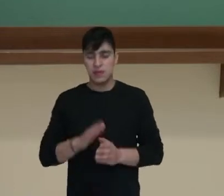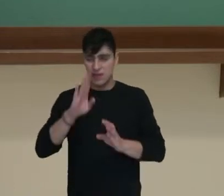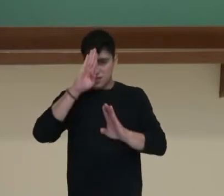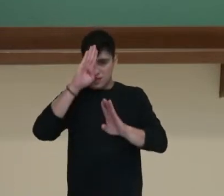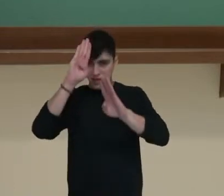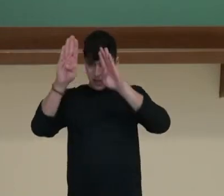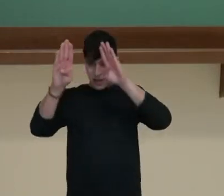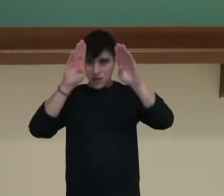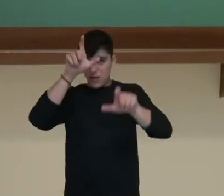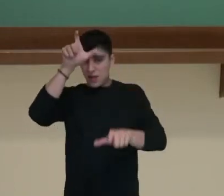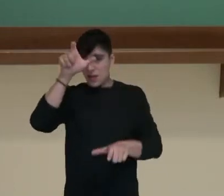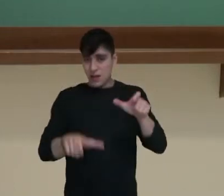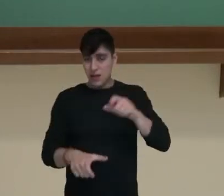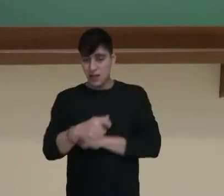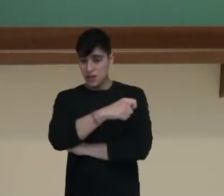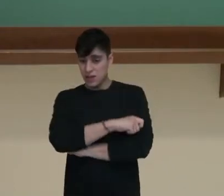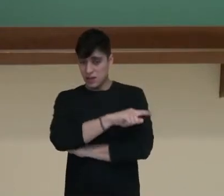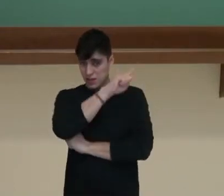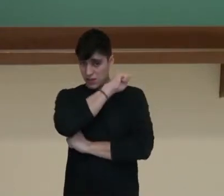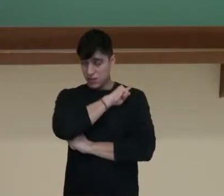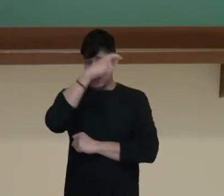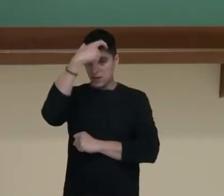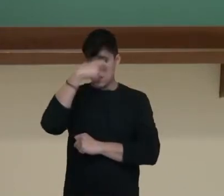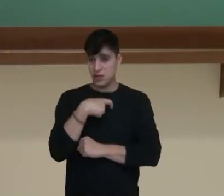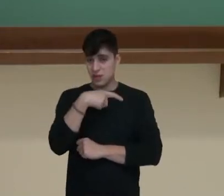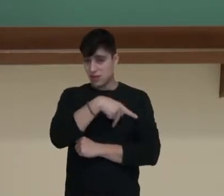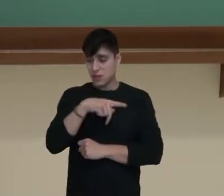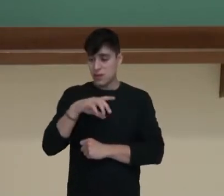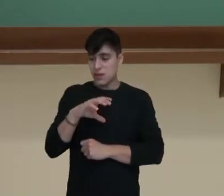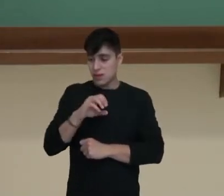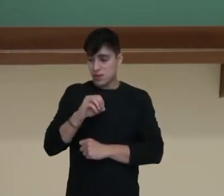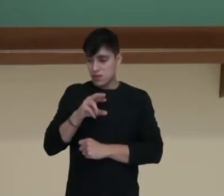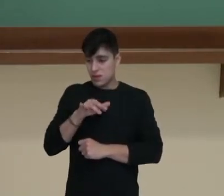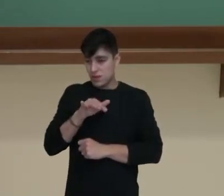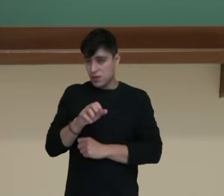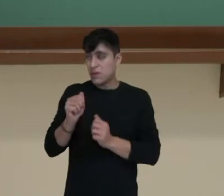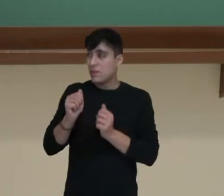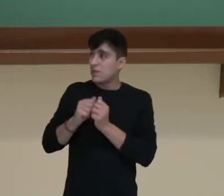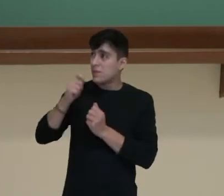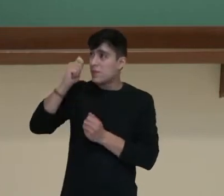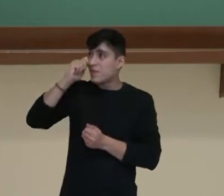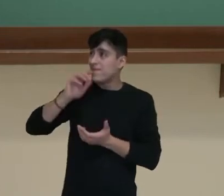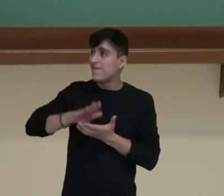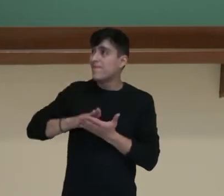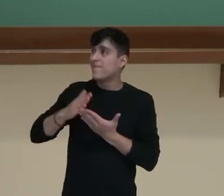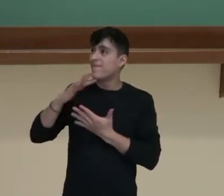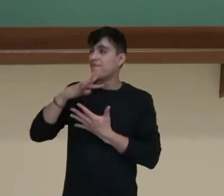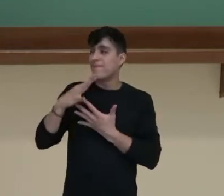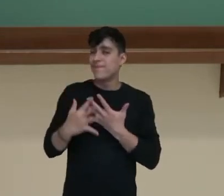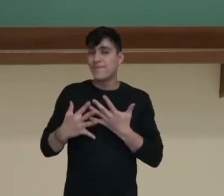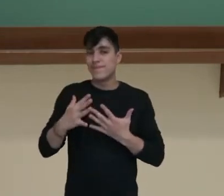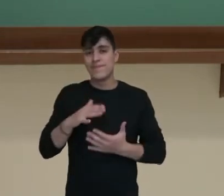Olá, estudantes da primeira série. Eu sou a professora Corine. Nós estamos com o Lucas.